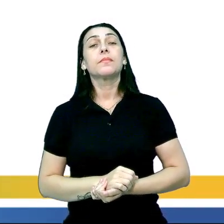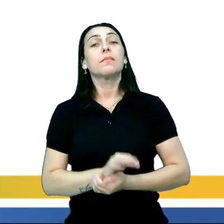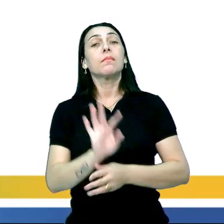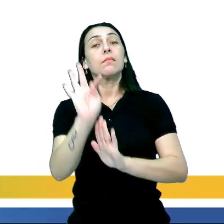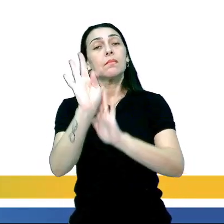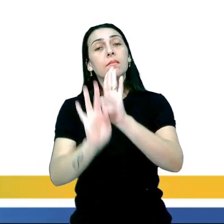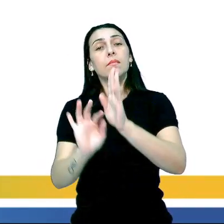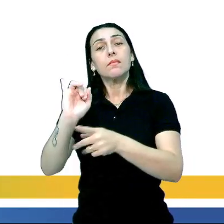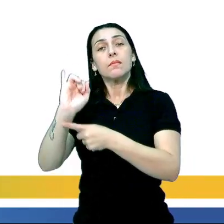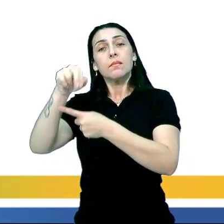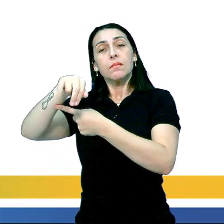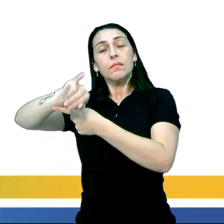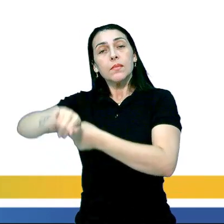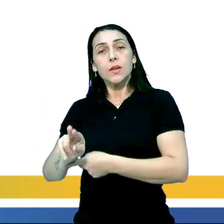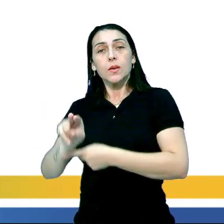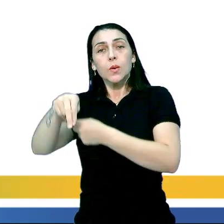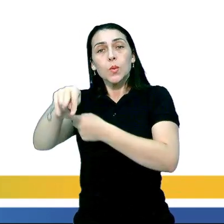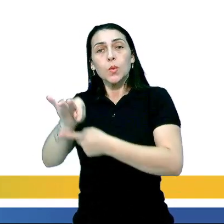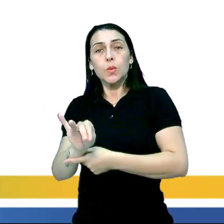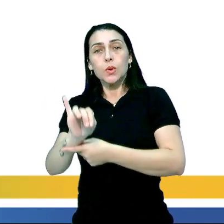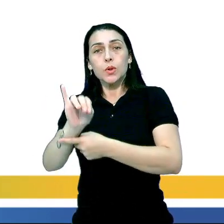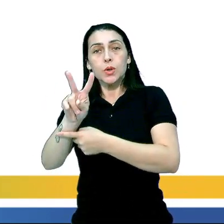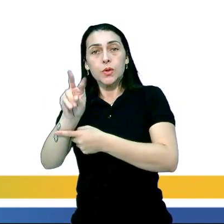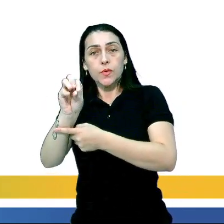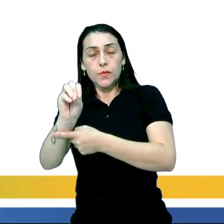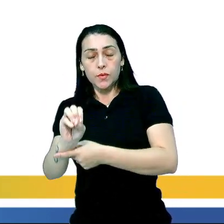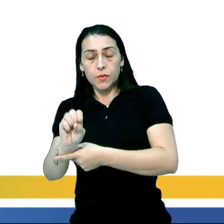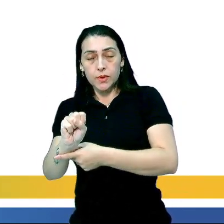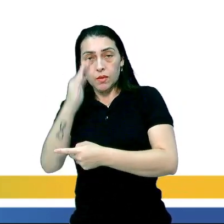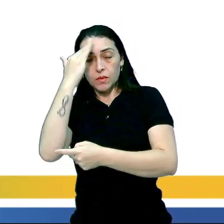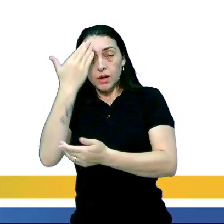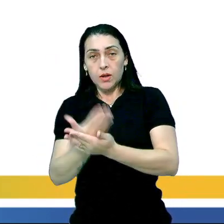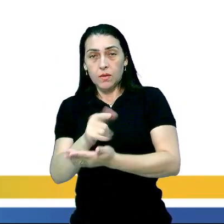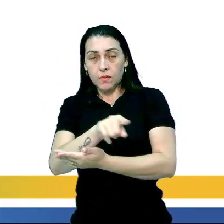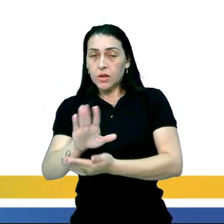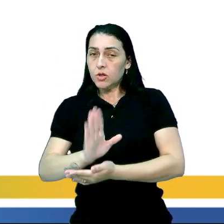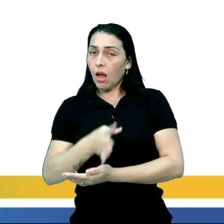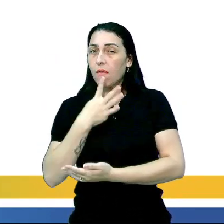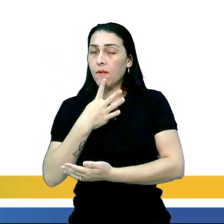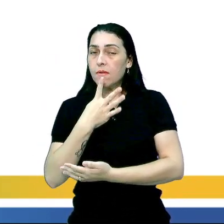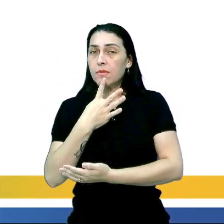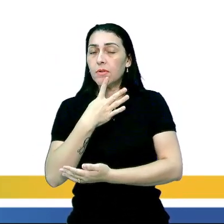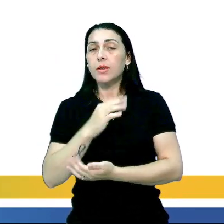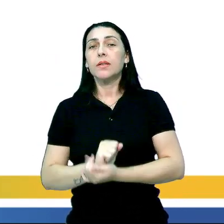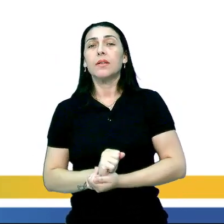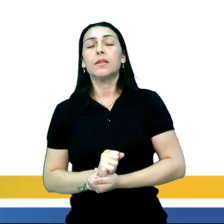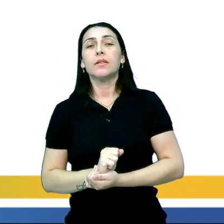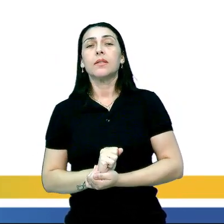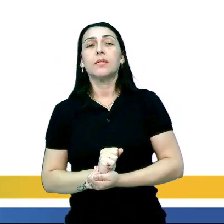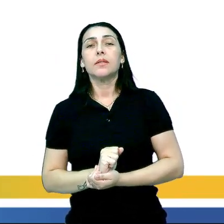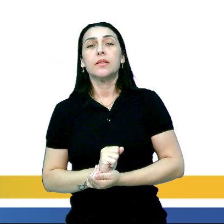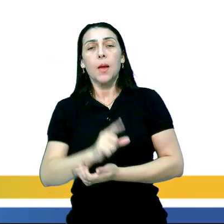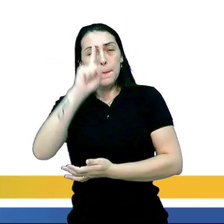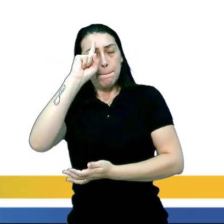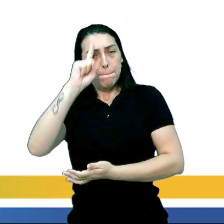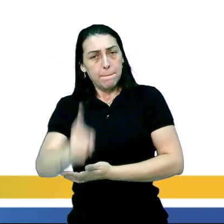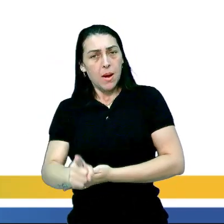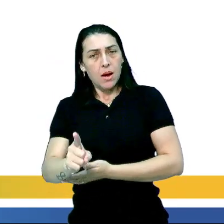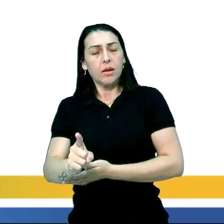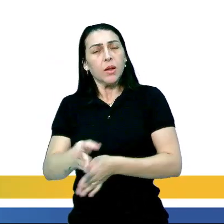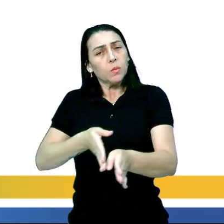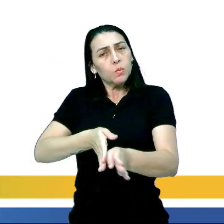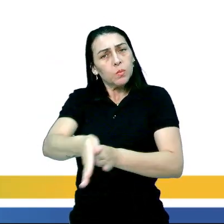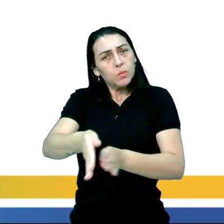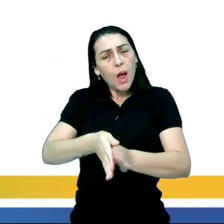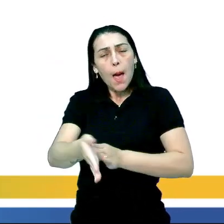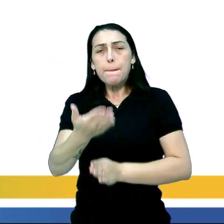E aí nós temos os textos injuntivos, eu acredito que todos vocês já conheçam. Eles dão ordem,